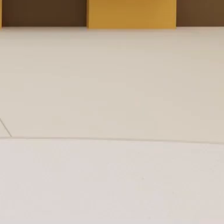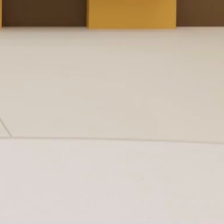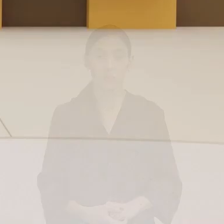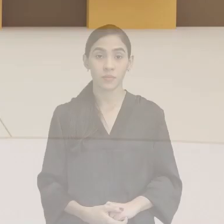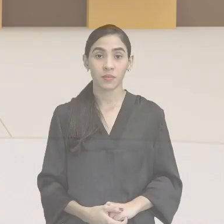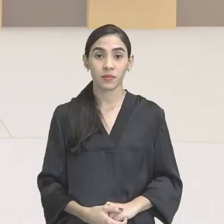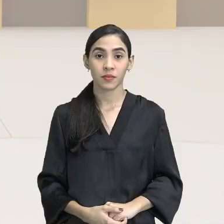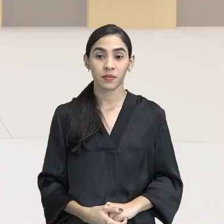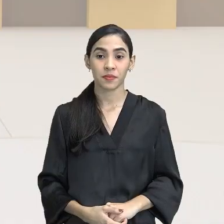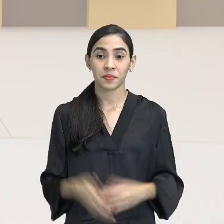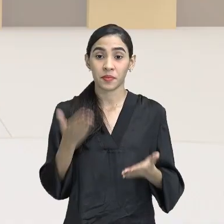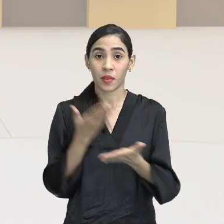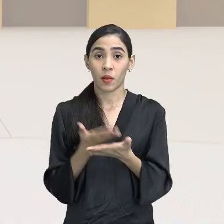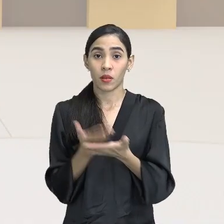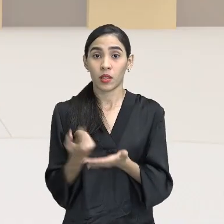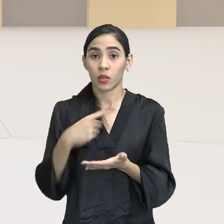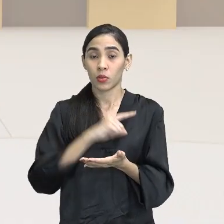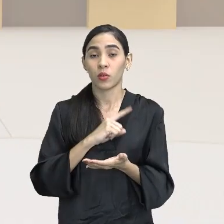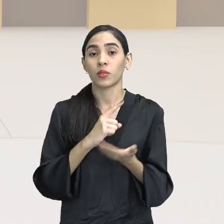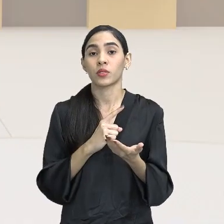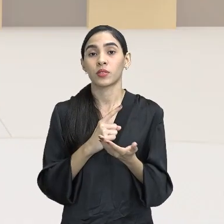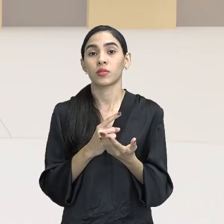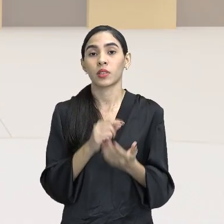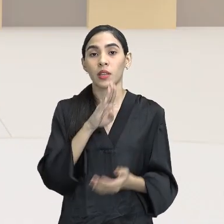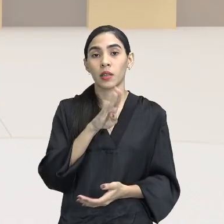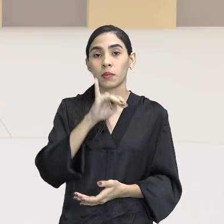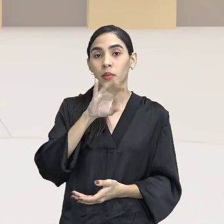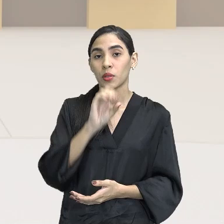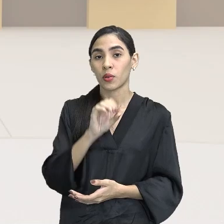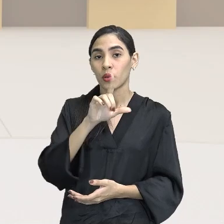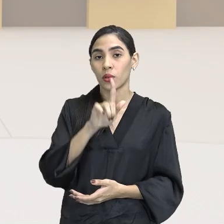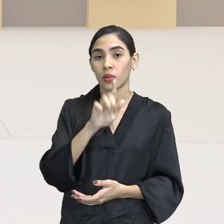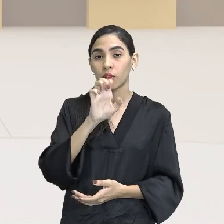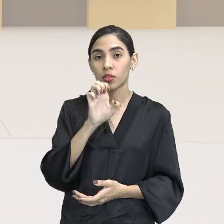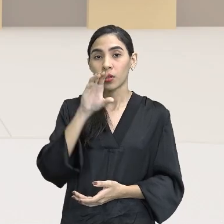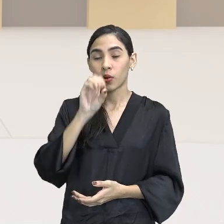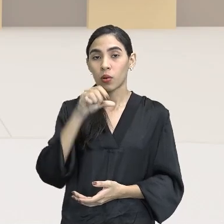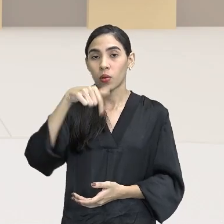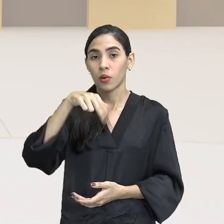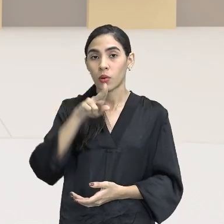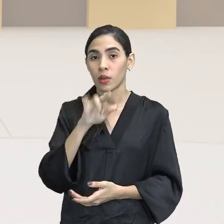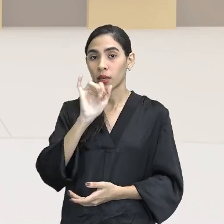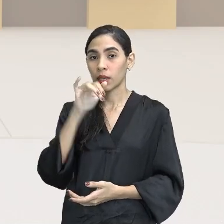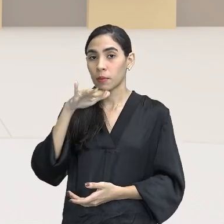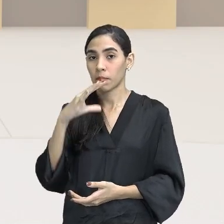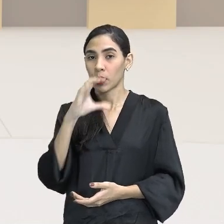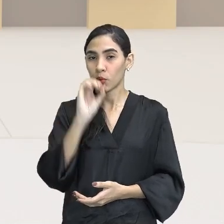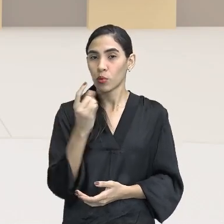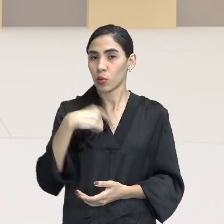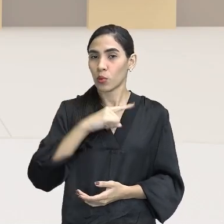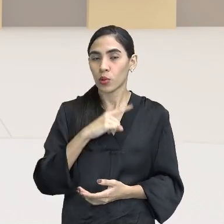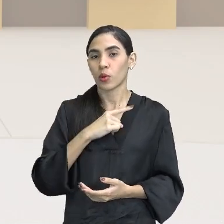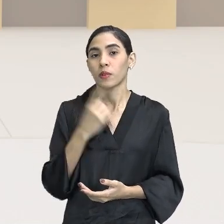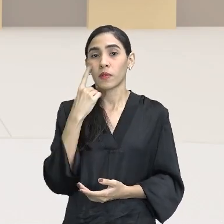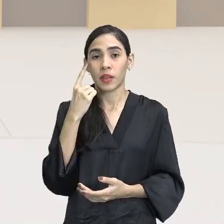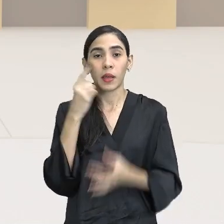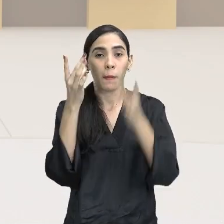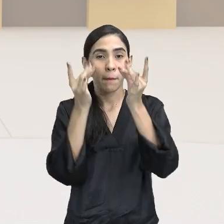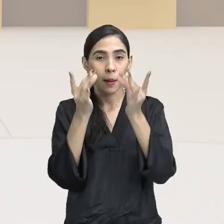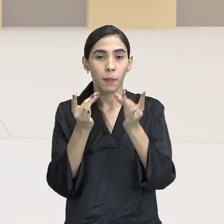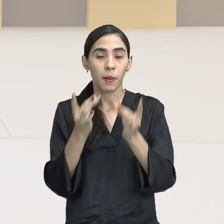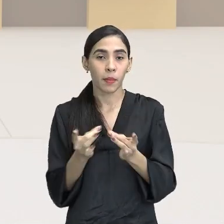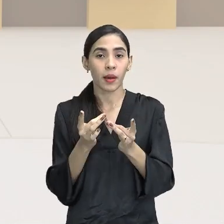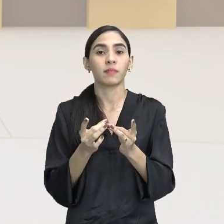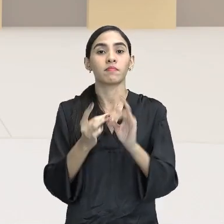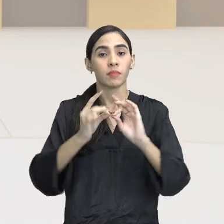E nesta aula nós vamos estudar sobre os ciclos biogeoquímicos. A gente vai ver um pouco da importância de cada um desses ciclos, para os